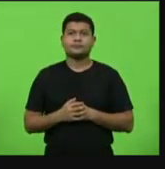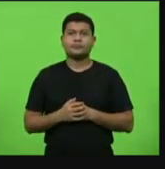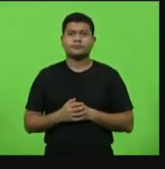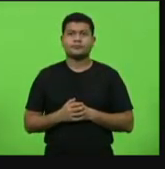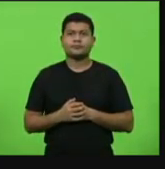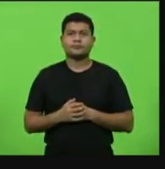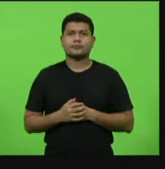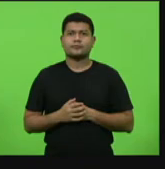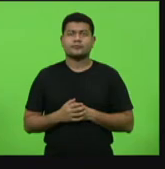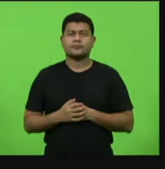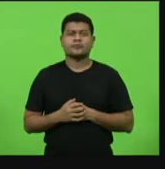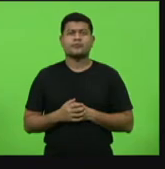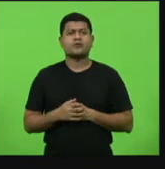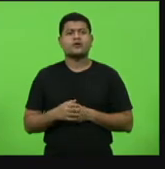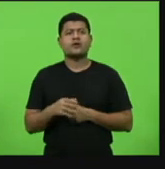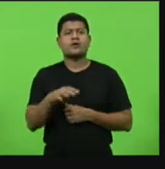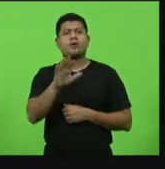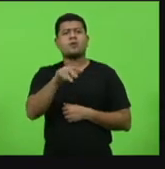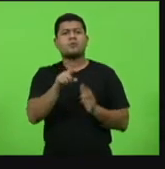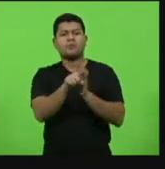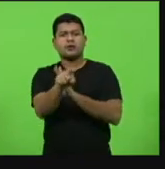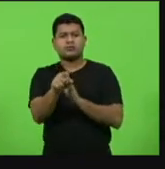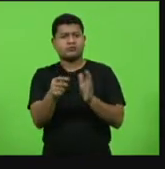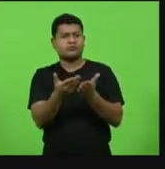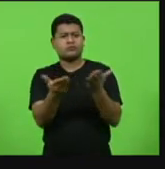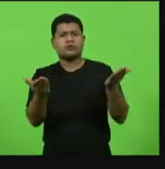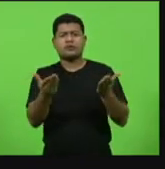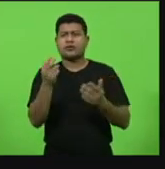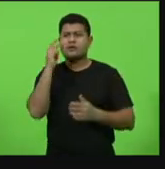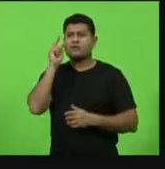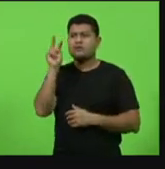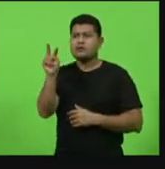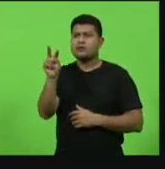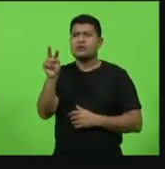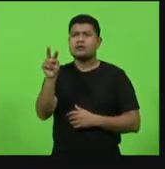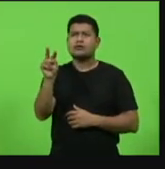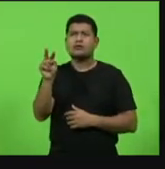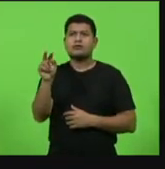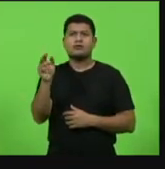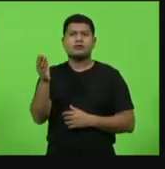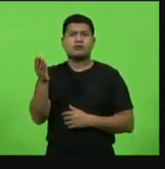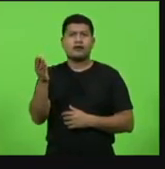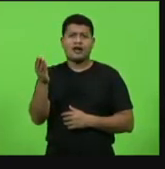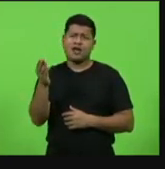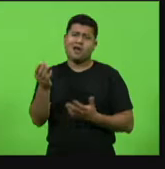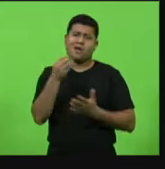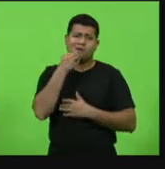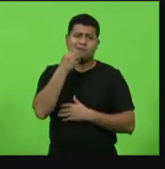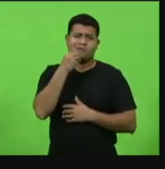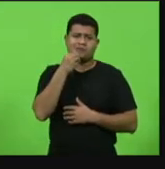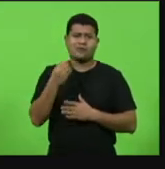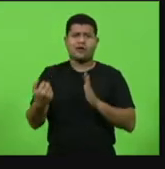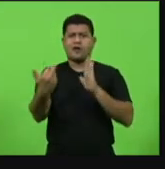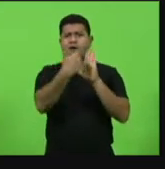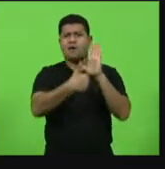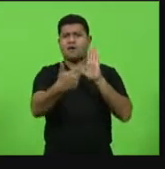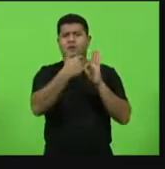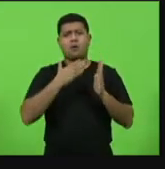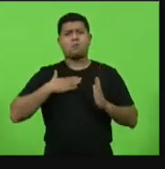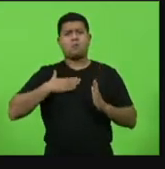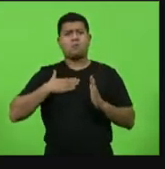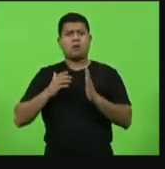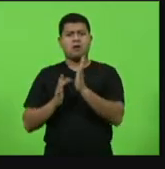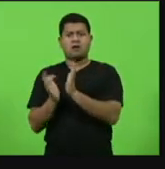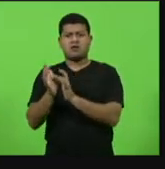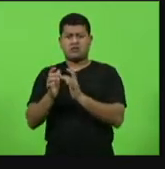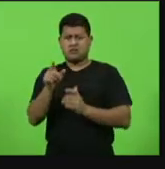O que é que você faria vendo... É claro que não é imagem, né? Porque, meu Deus, o meu Jesus não é tão feio como esse